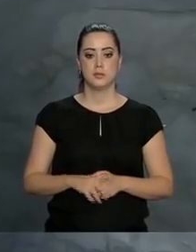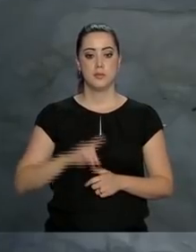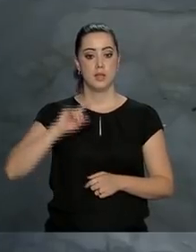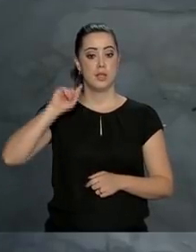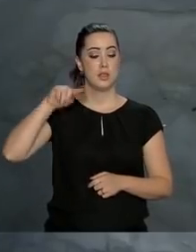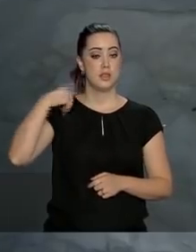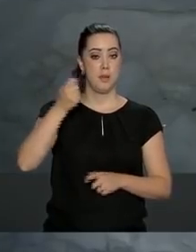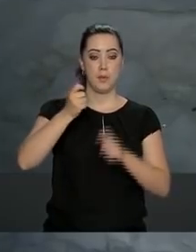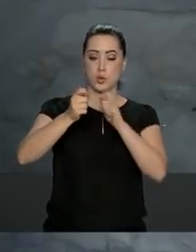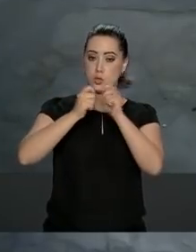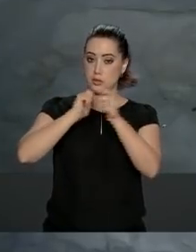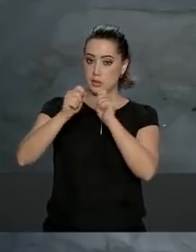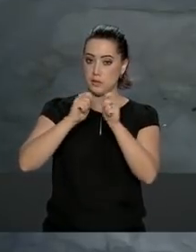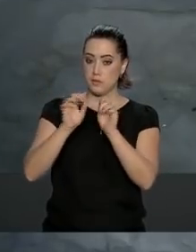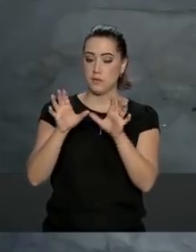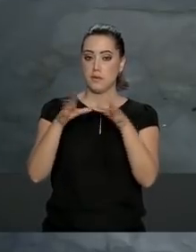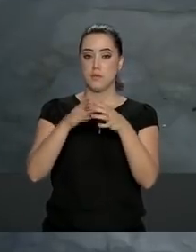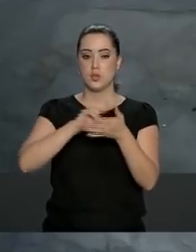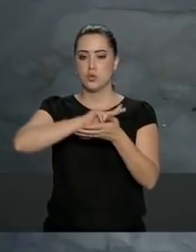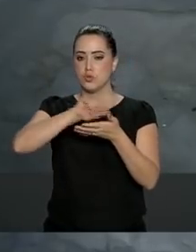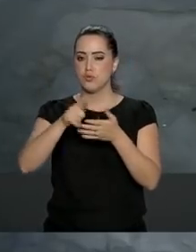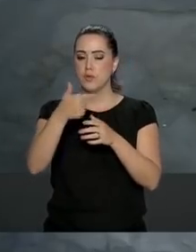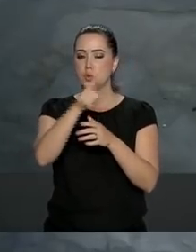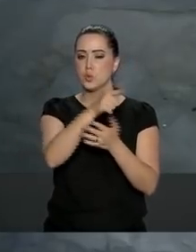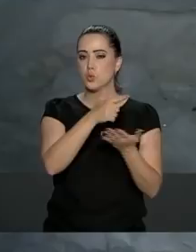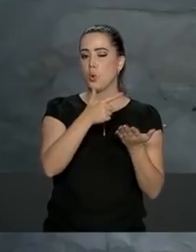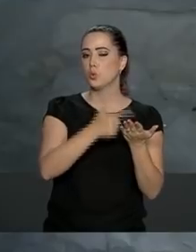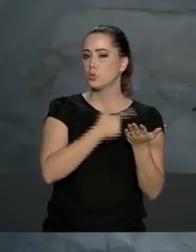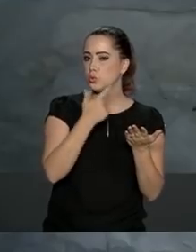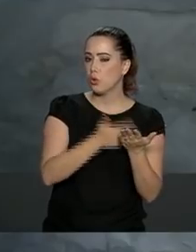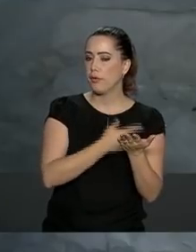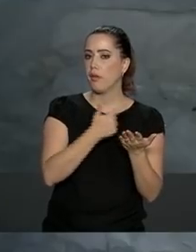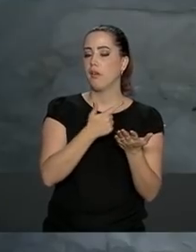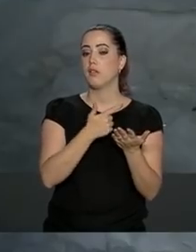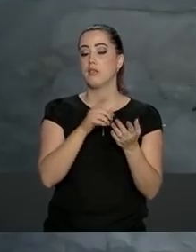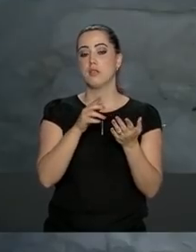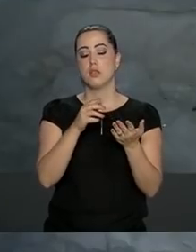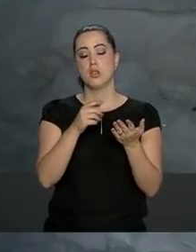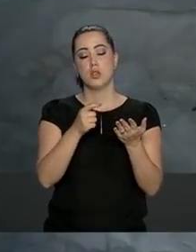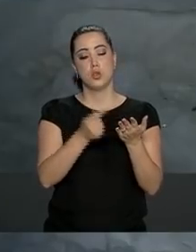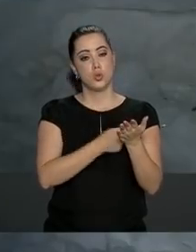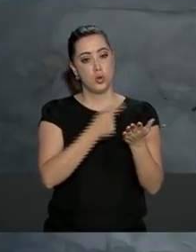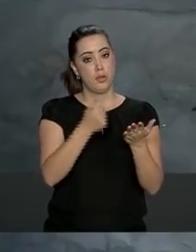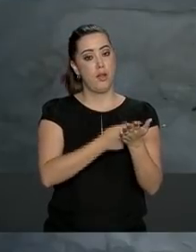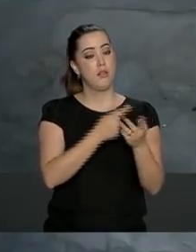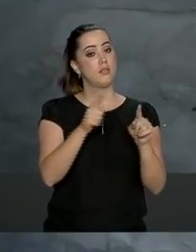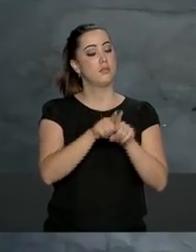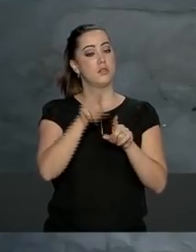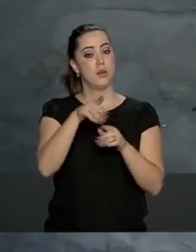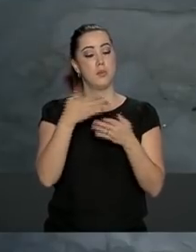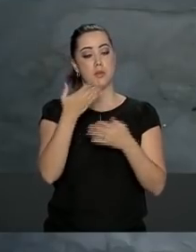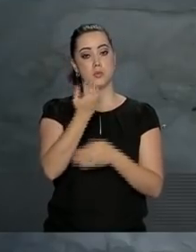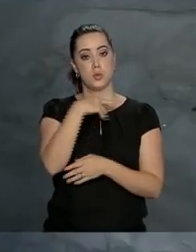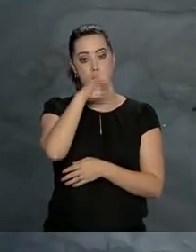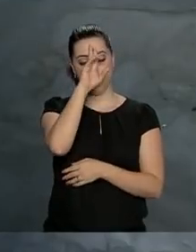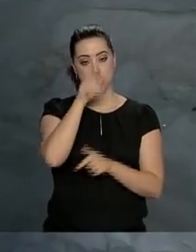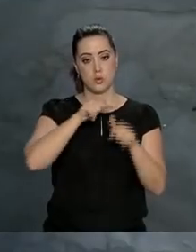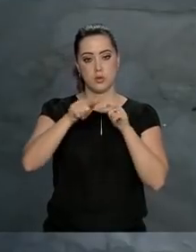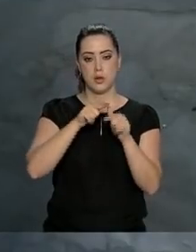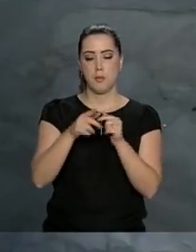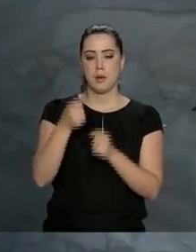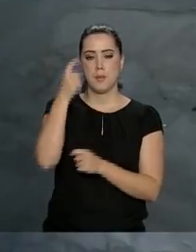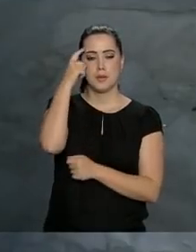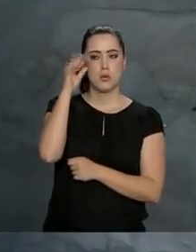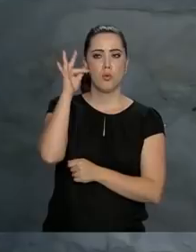Depois de entrevistas a jornais internacionais, o presidente Jair Bolsonaro participou de um almoço de trabalho sobre o futuro